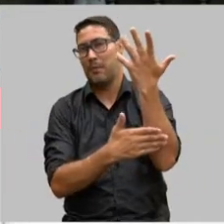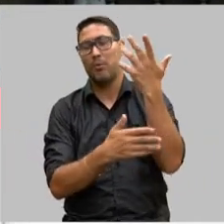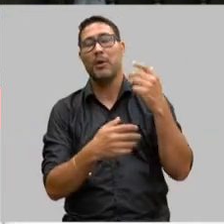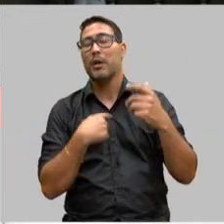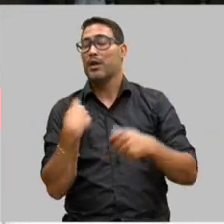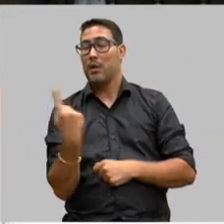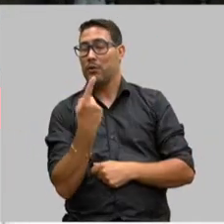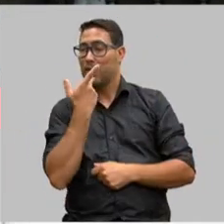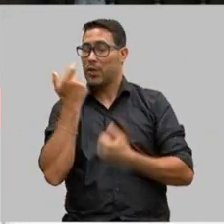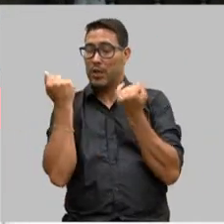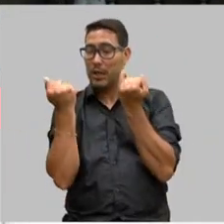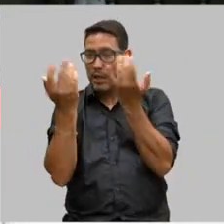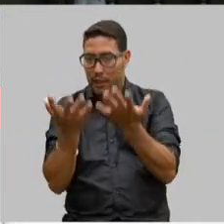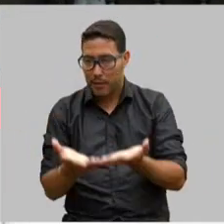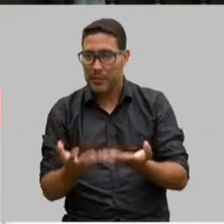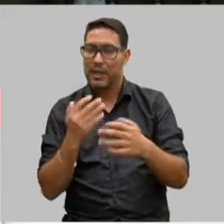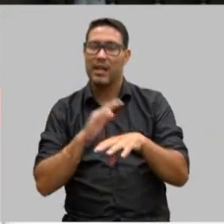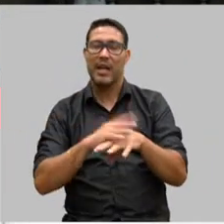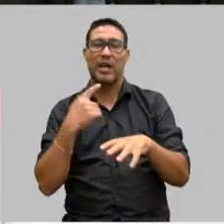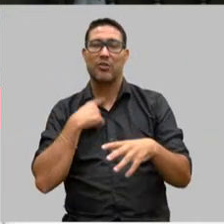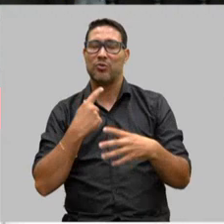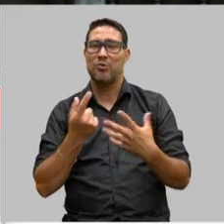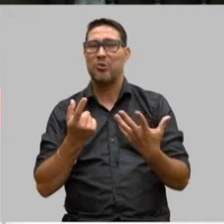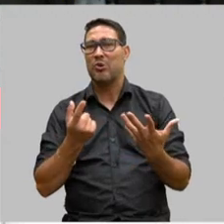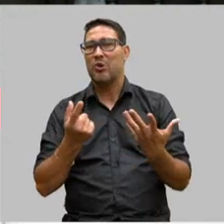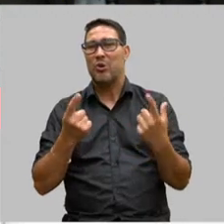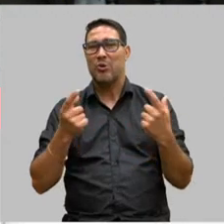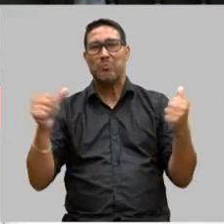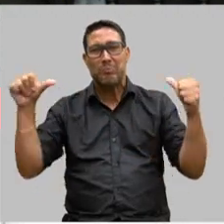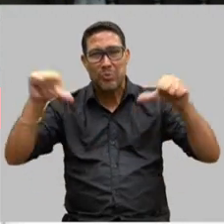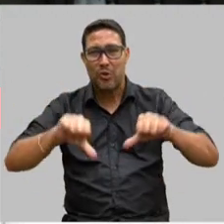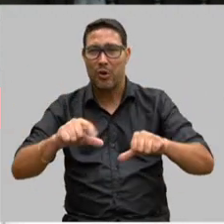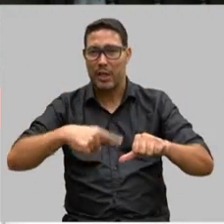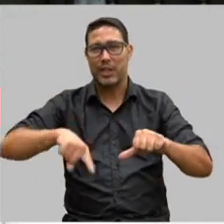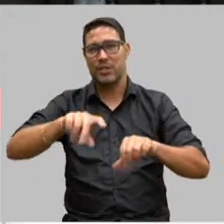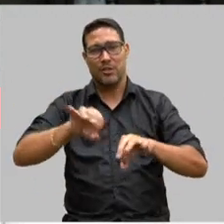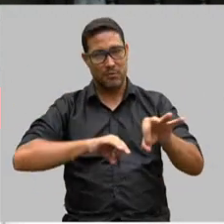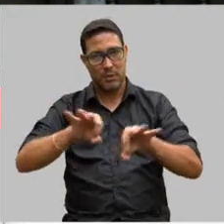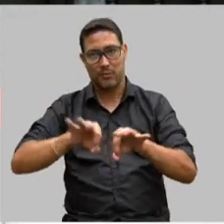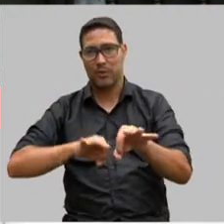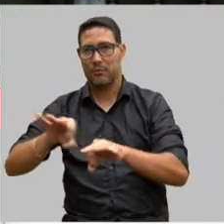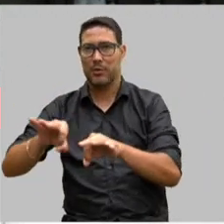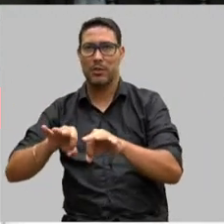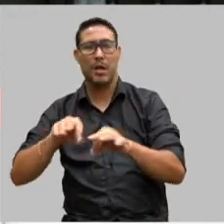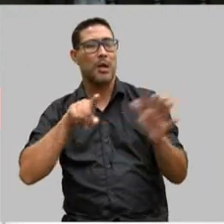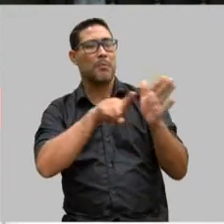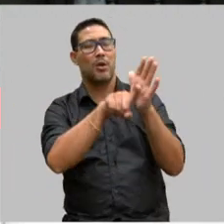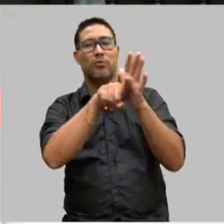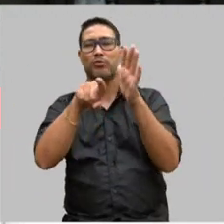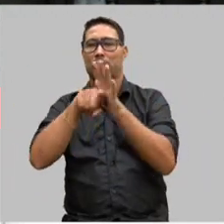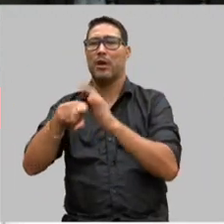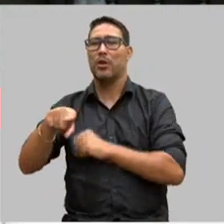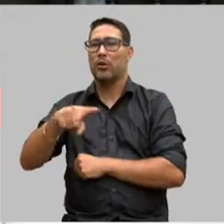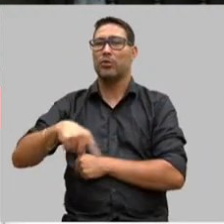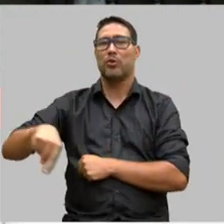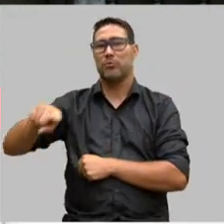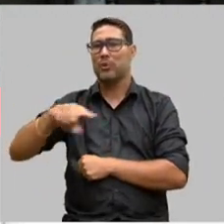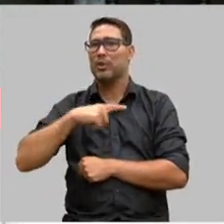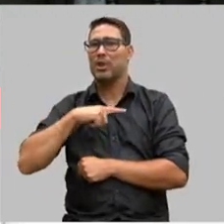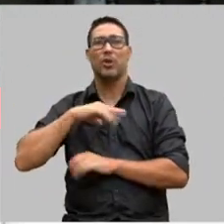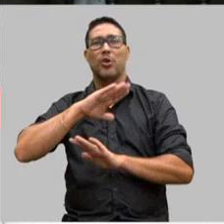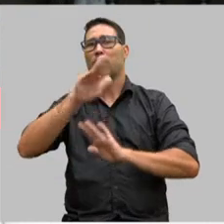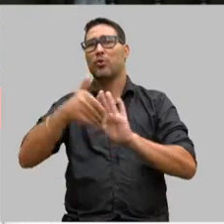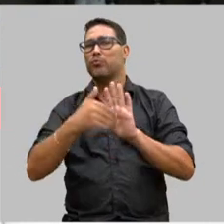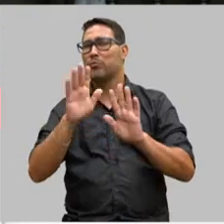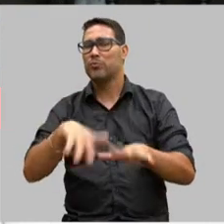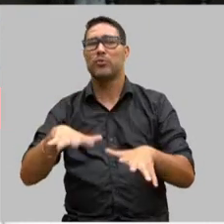juntos. Porque, se eu perguntar a todos aqui, todos falam muito bem, todos são sustentáveis, todos